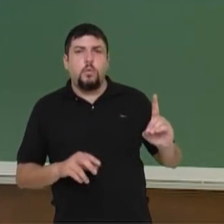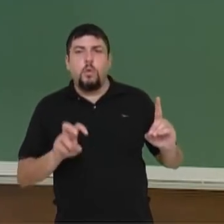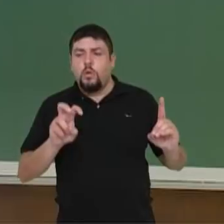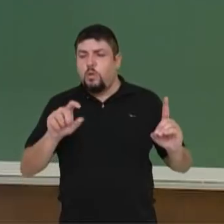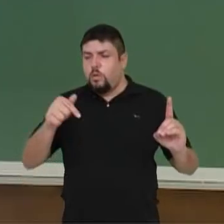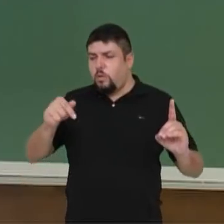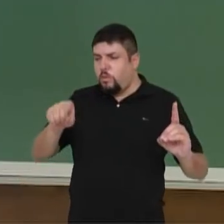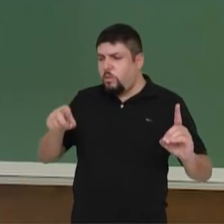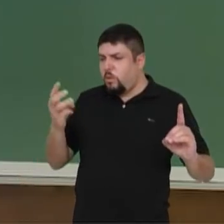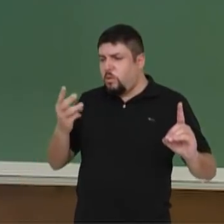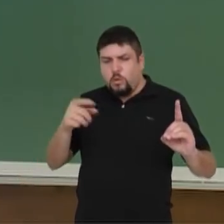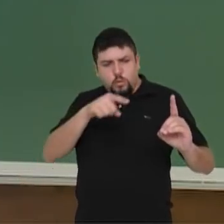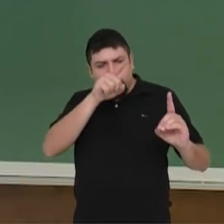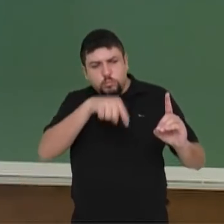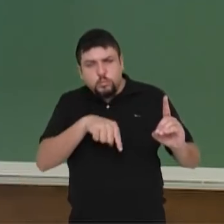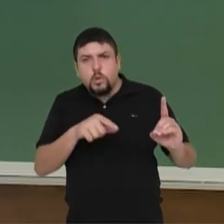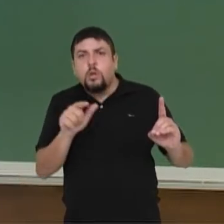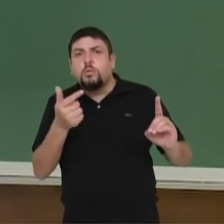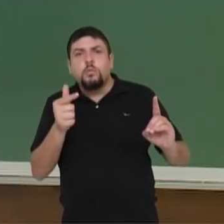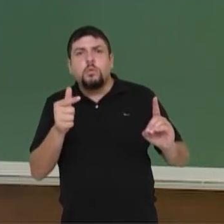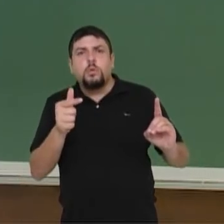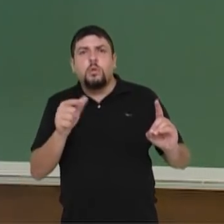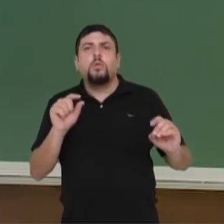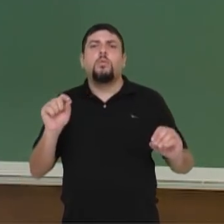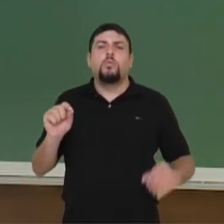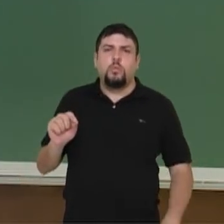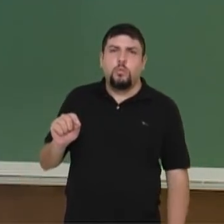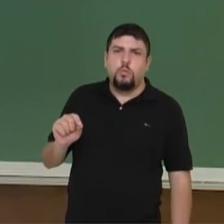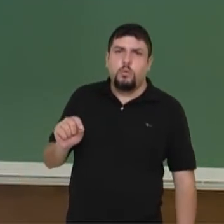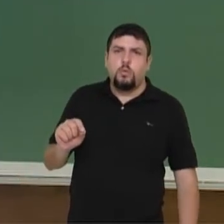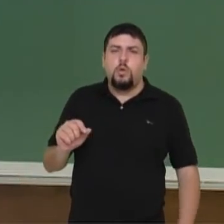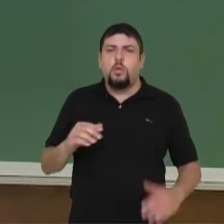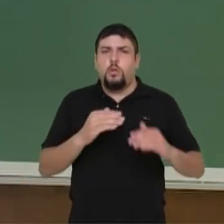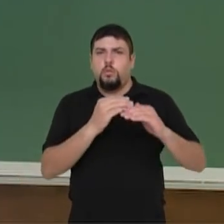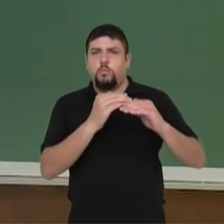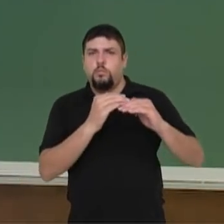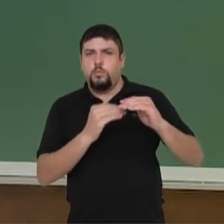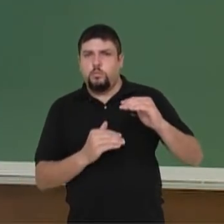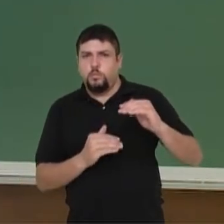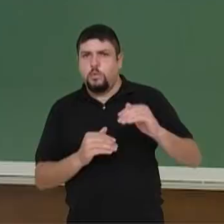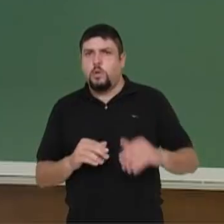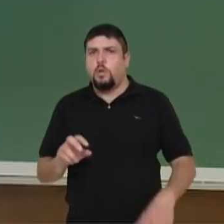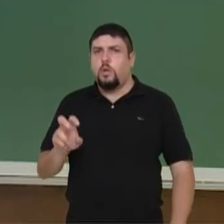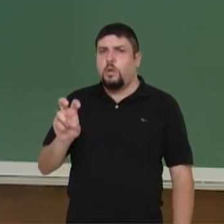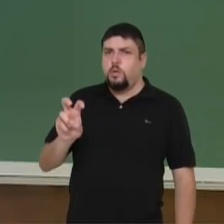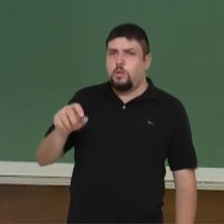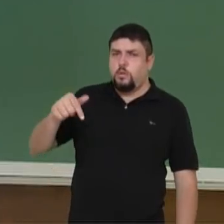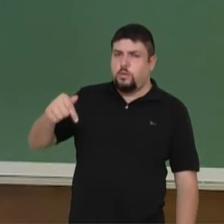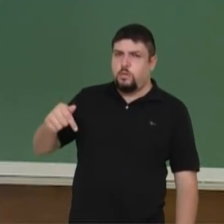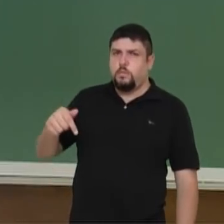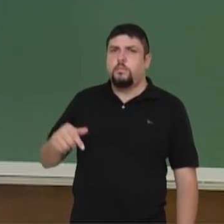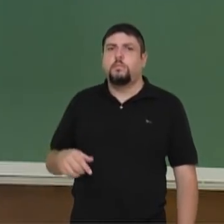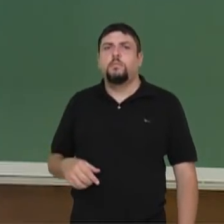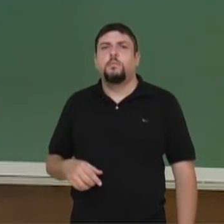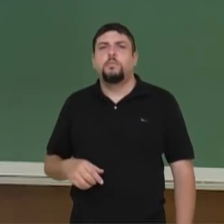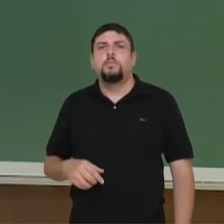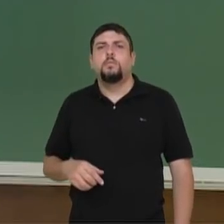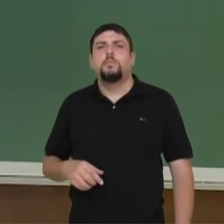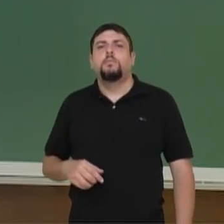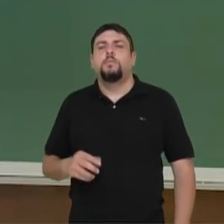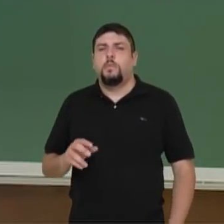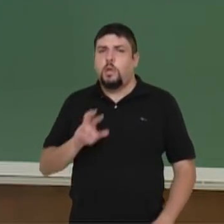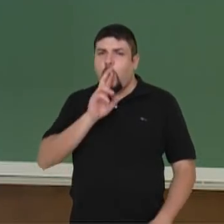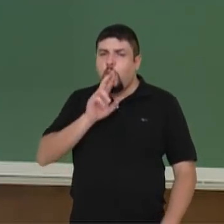para baixo, porque está abaixo de 5 a minha casa decimal. Então, arredondo para 57. Tá? Então, a resposta correta